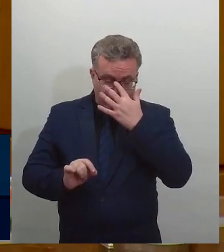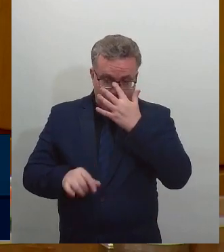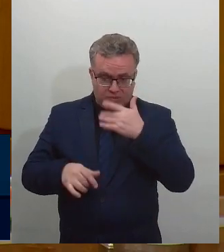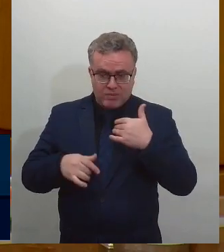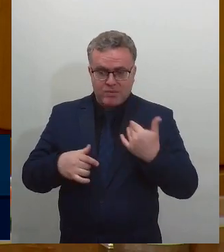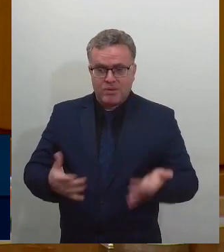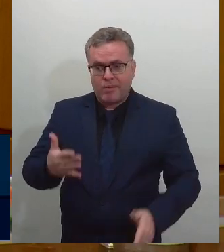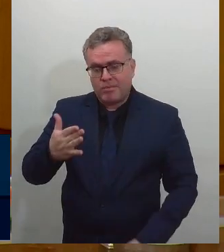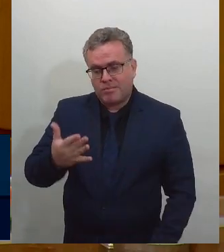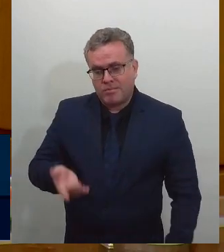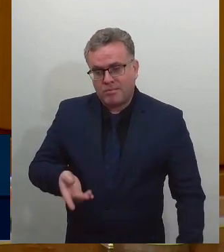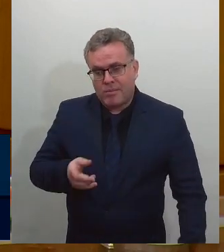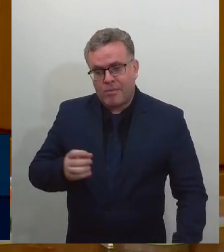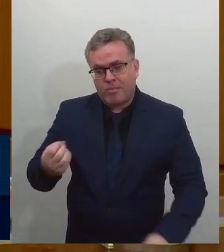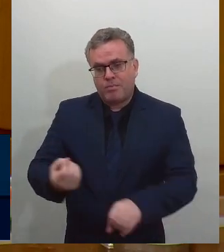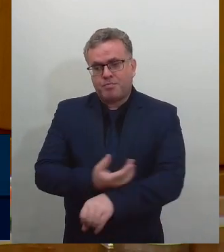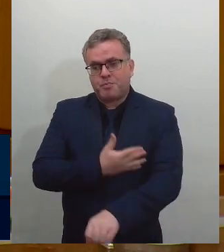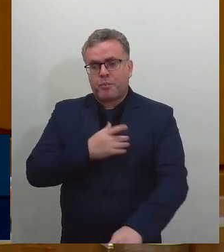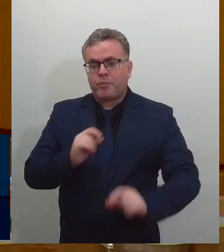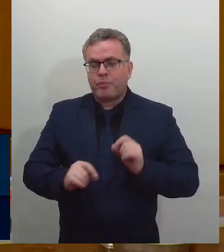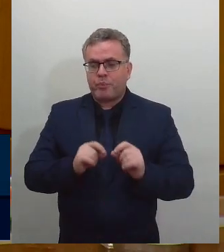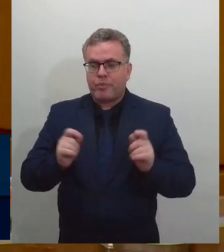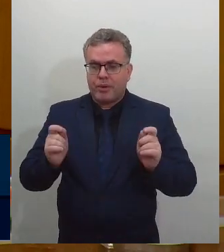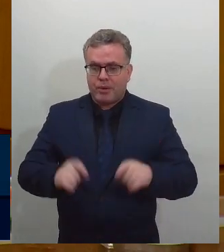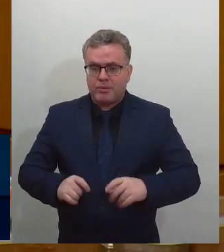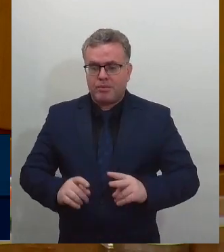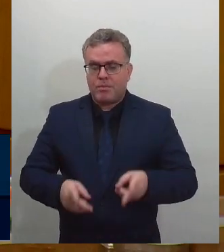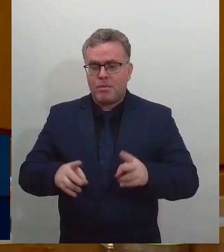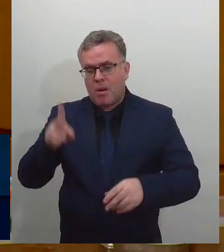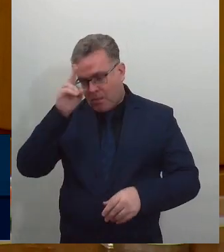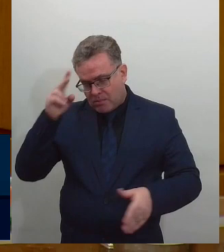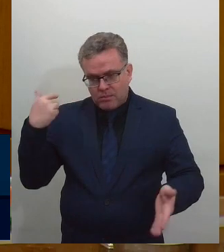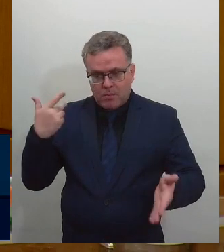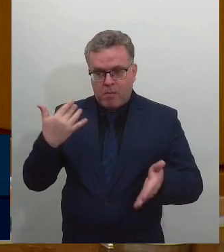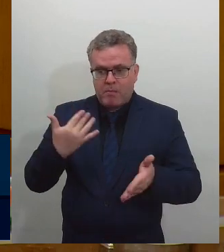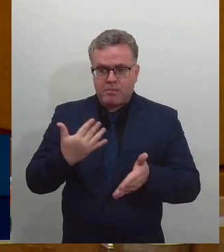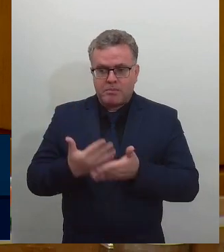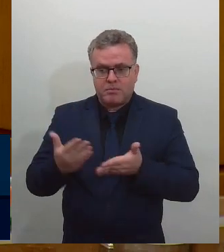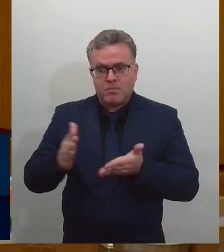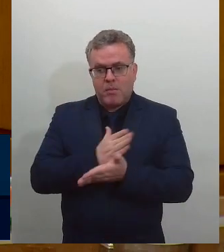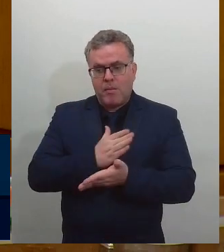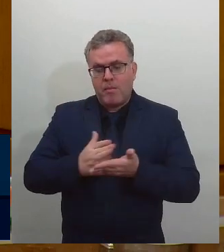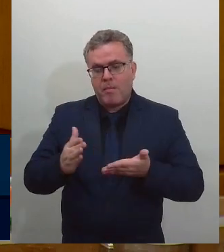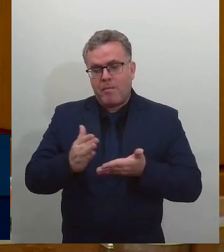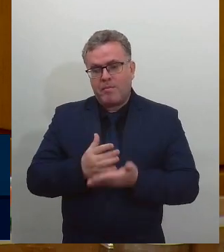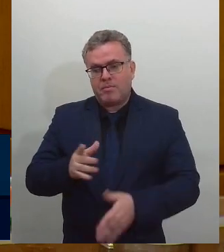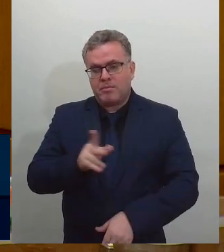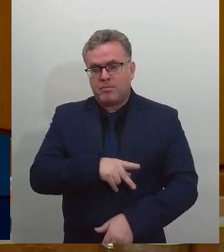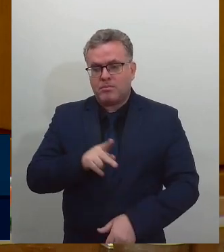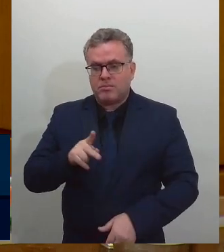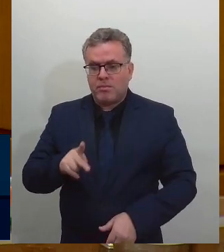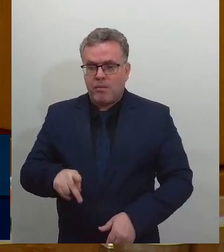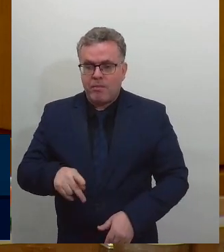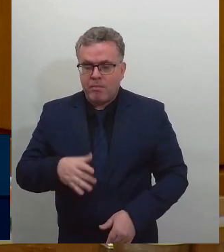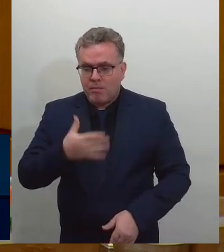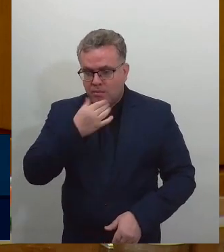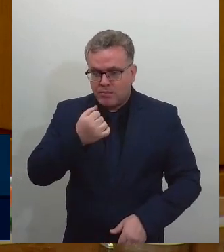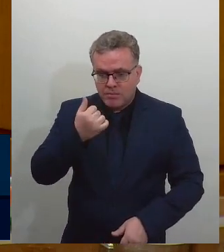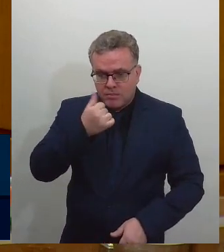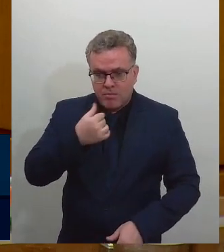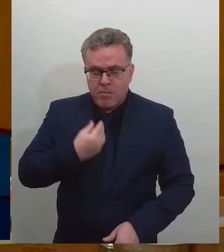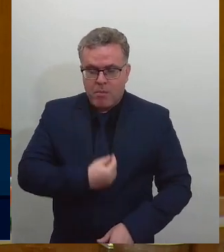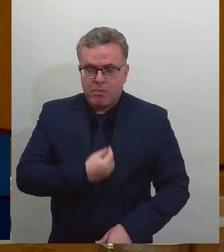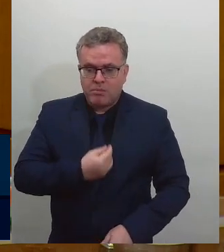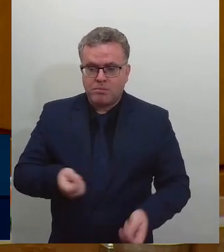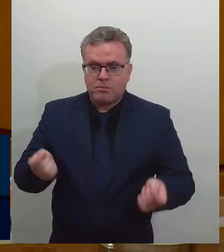emotiva, né, porque as histórias de alguns professores e professoras que foram homenageados